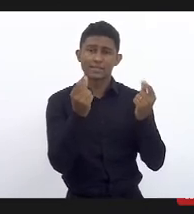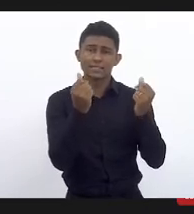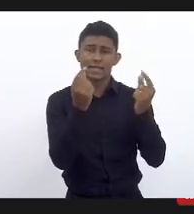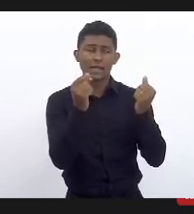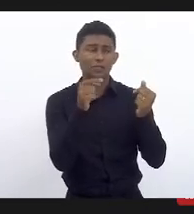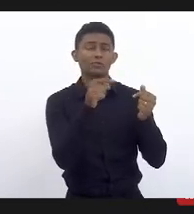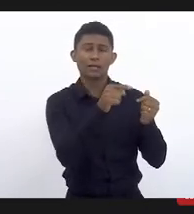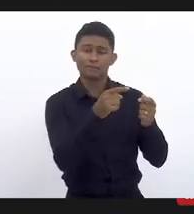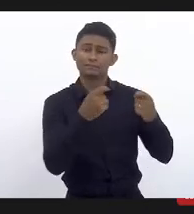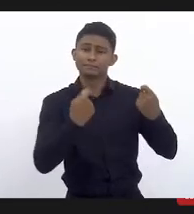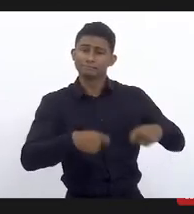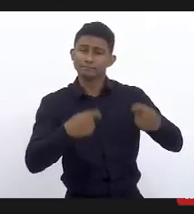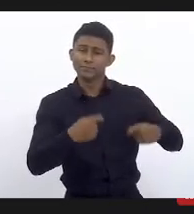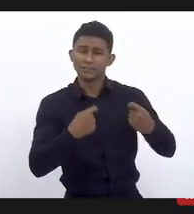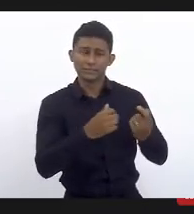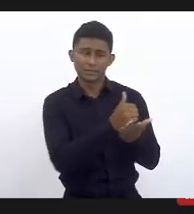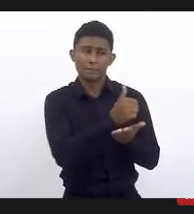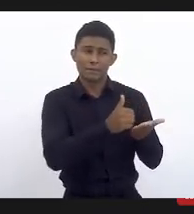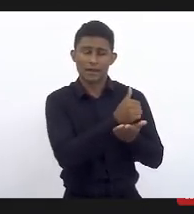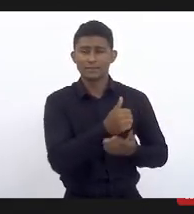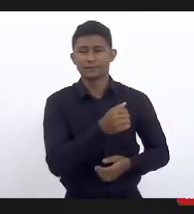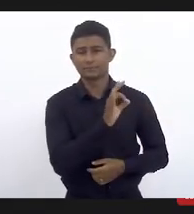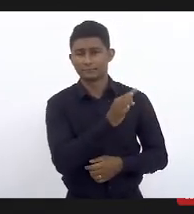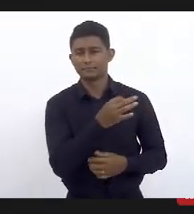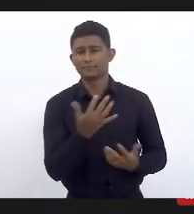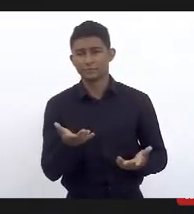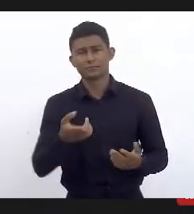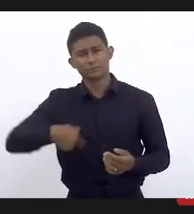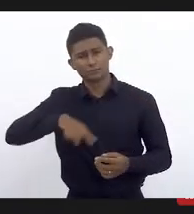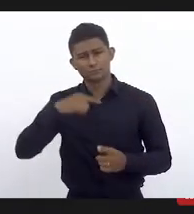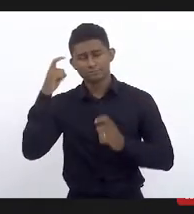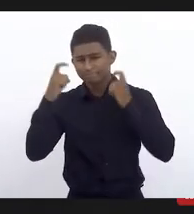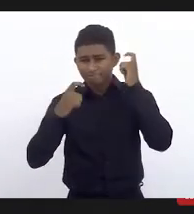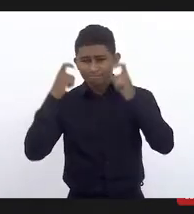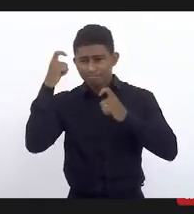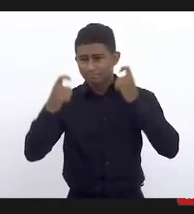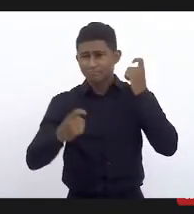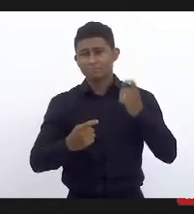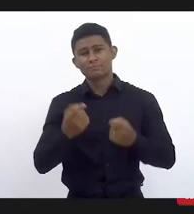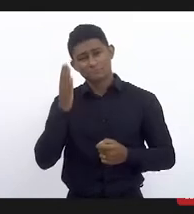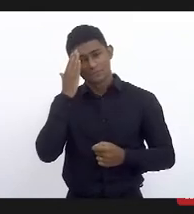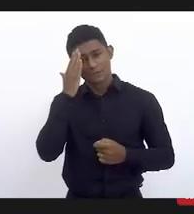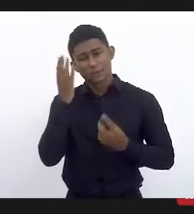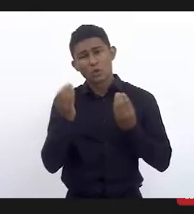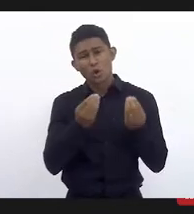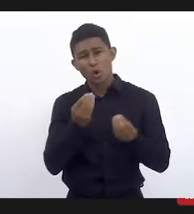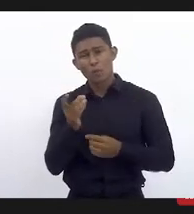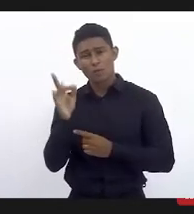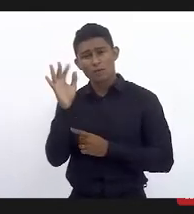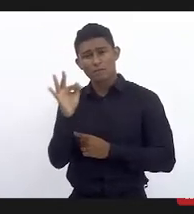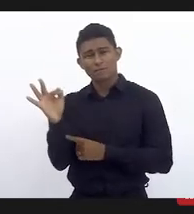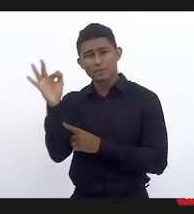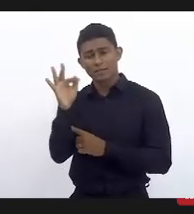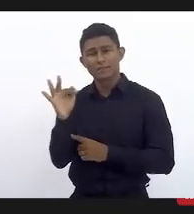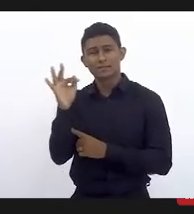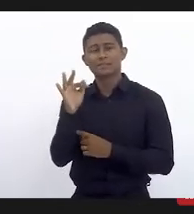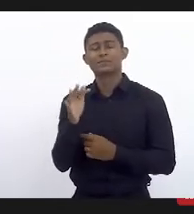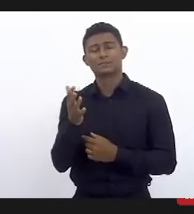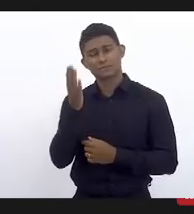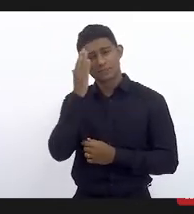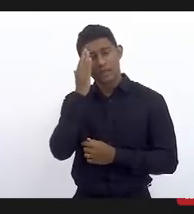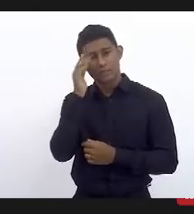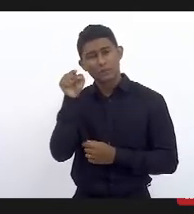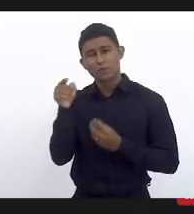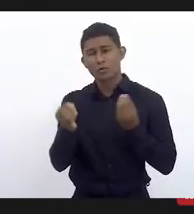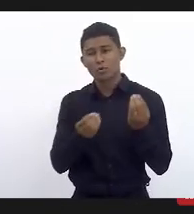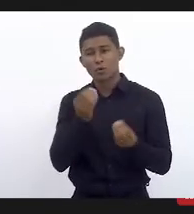uma preocupação, dada o que a gente sabe de como funcionam os órgãos da Fazenda, e aí não tem nenhuma crítica ao meu amigo Bruno Léo, não é